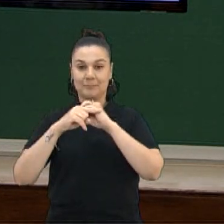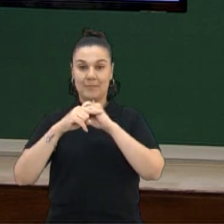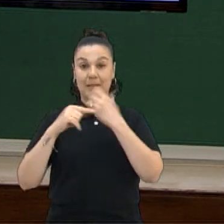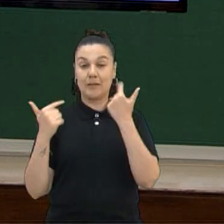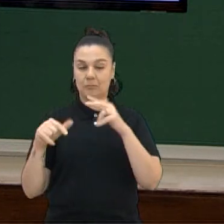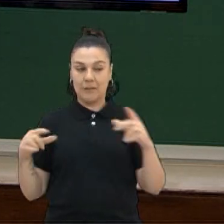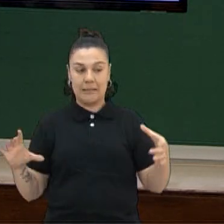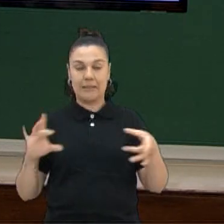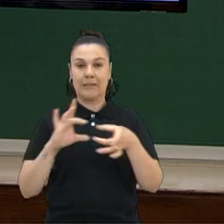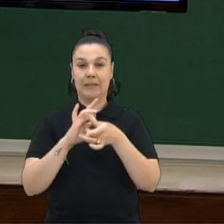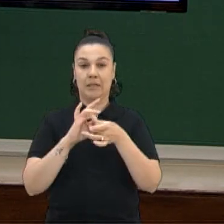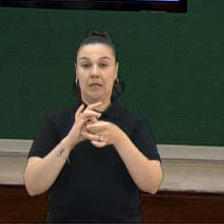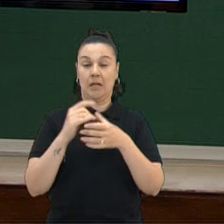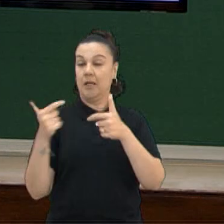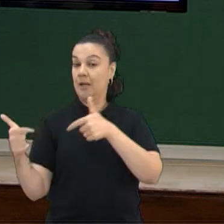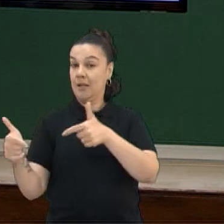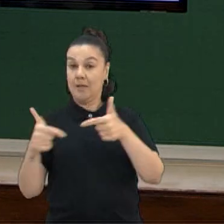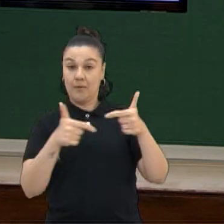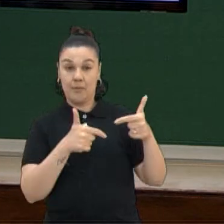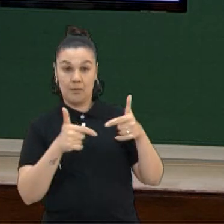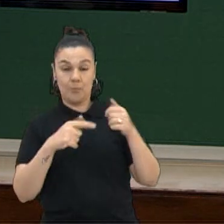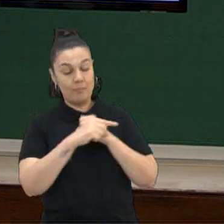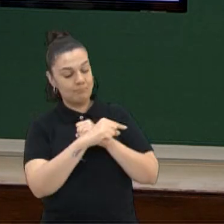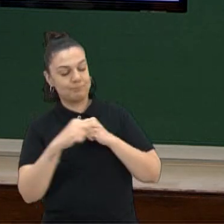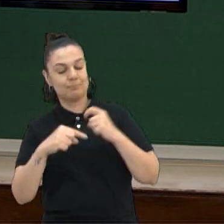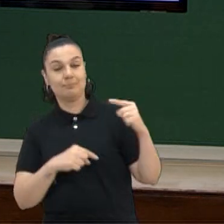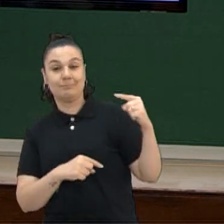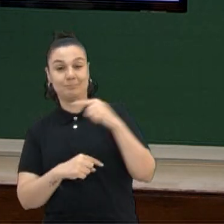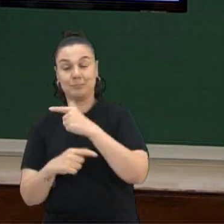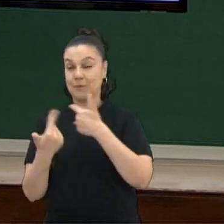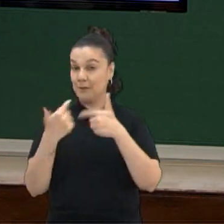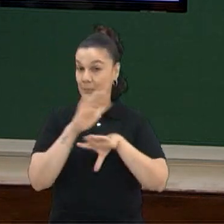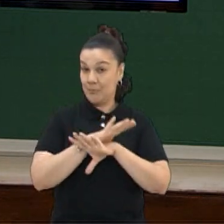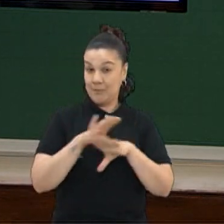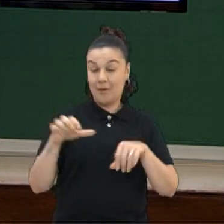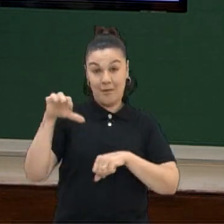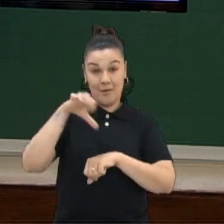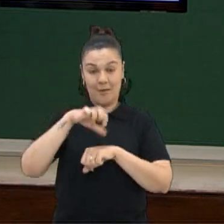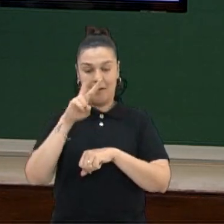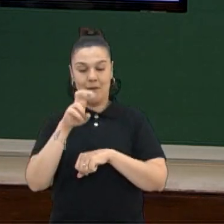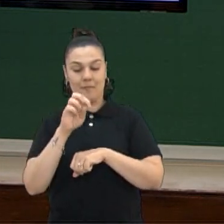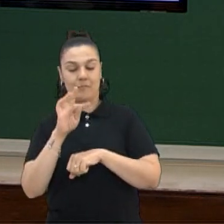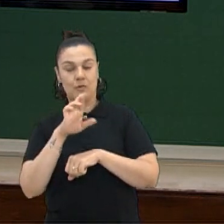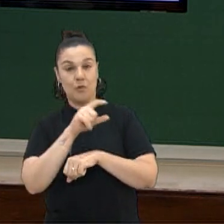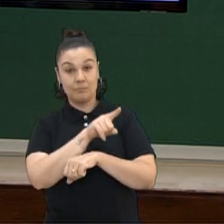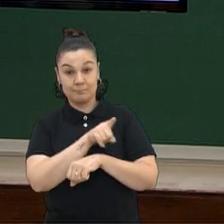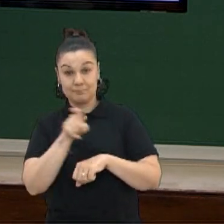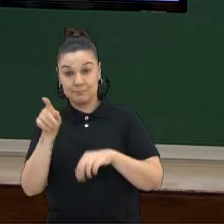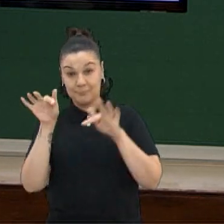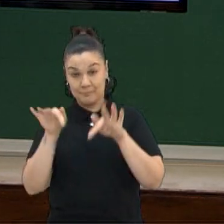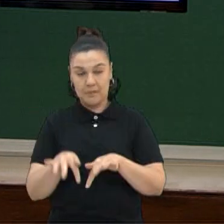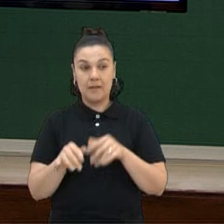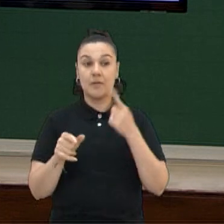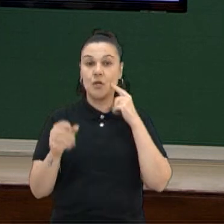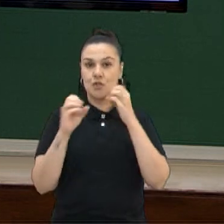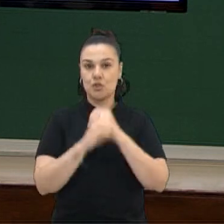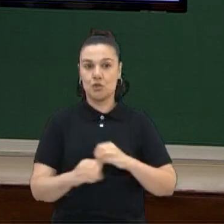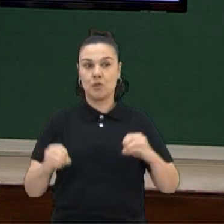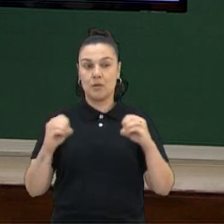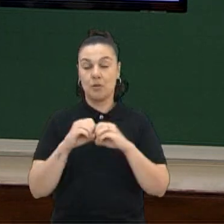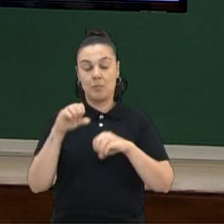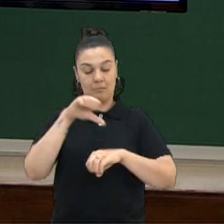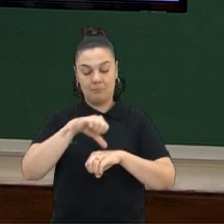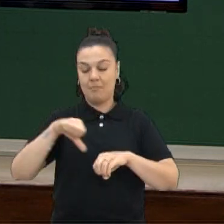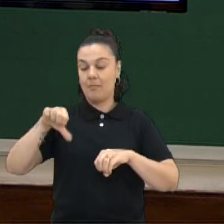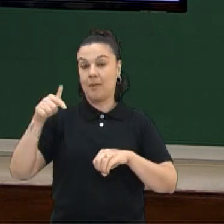essa diferença, não existe esse vetor resultante, tá? Portanto, essa molécula nós chamamos de molécula